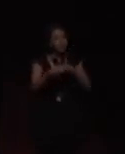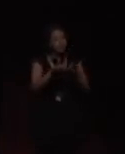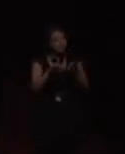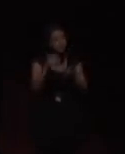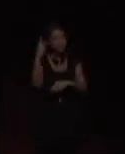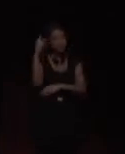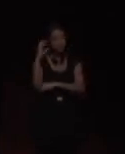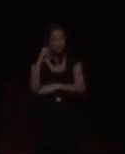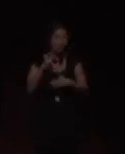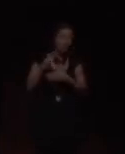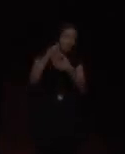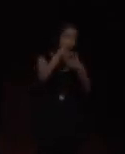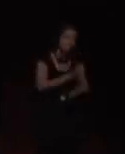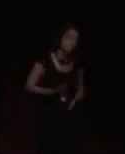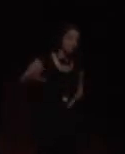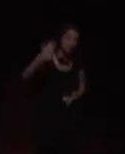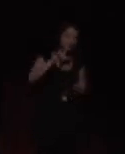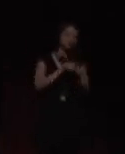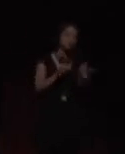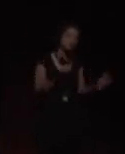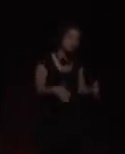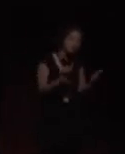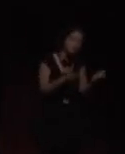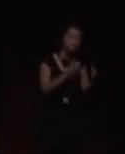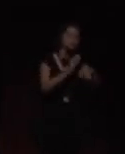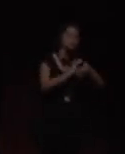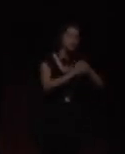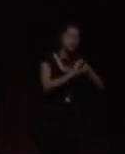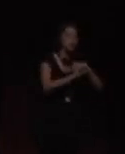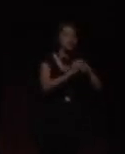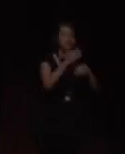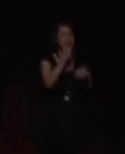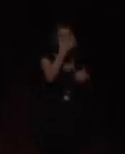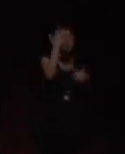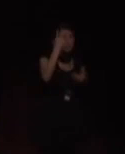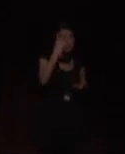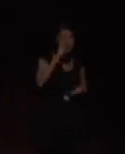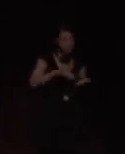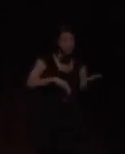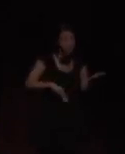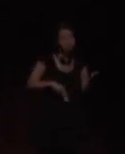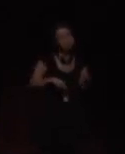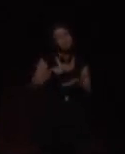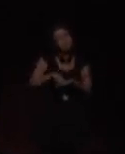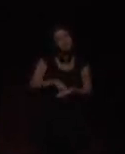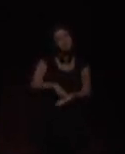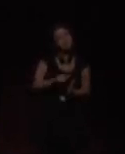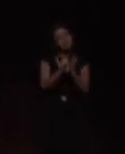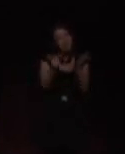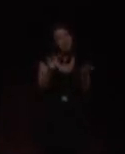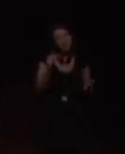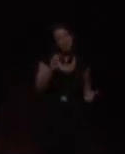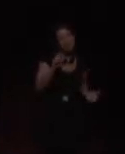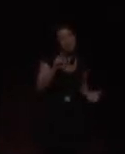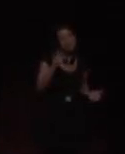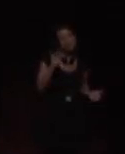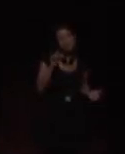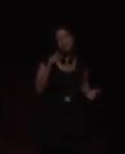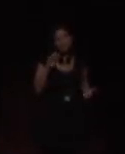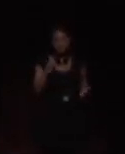América Latina em projetos de fomento ao leitor e colunista do jornal El Tiempo, autora de diversos